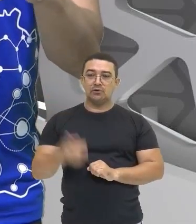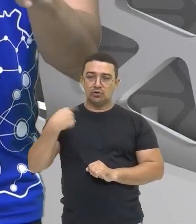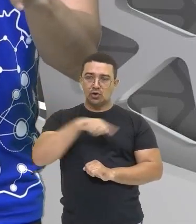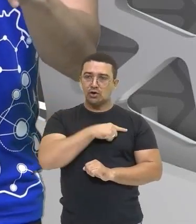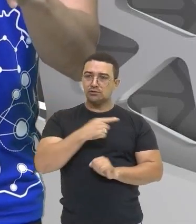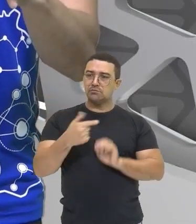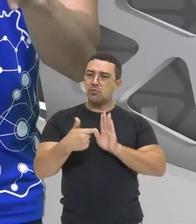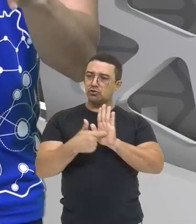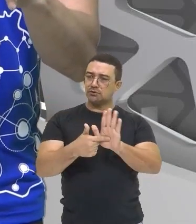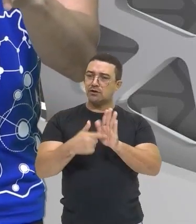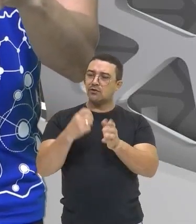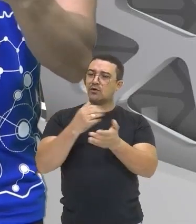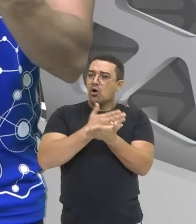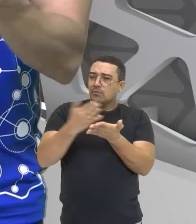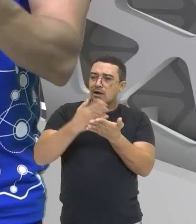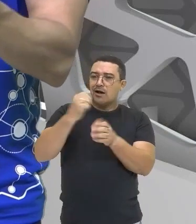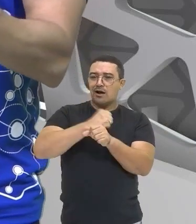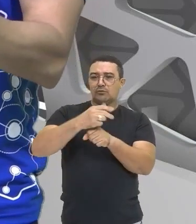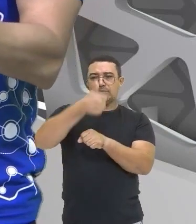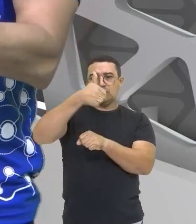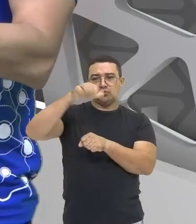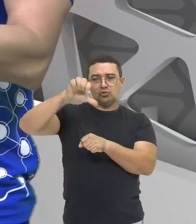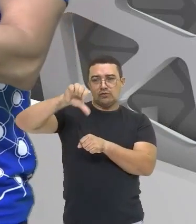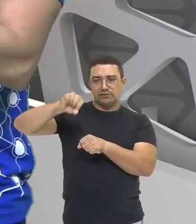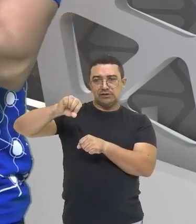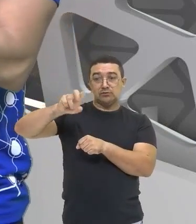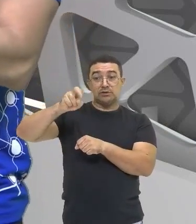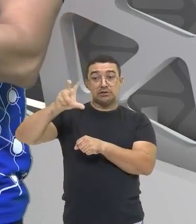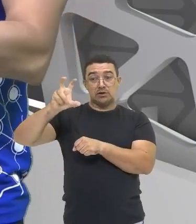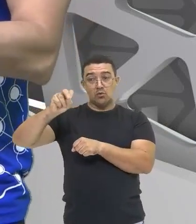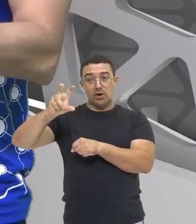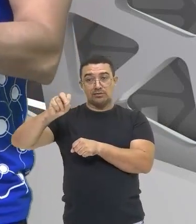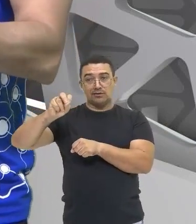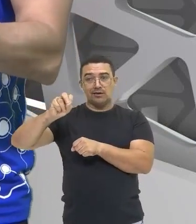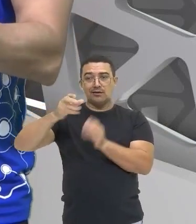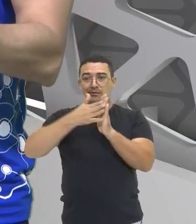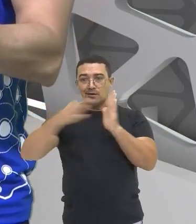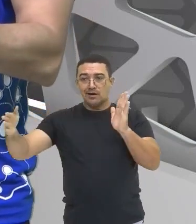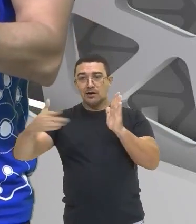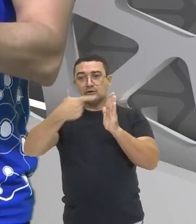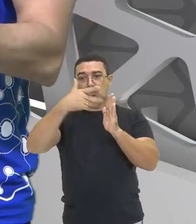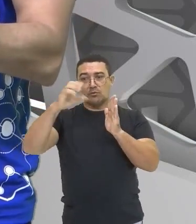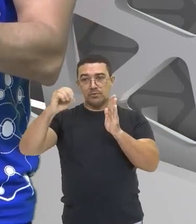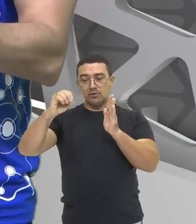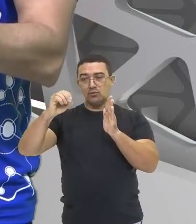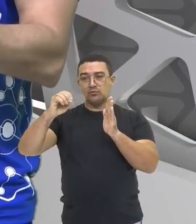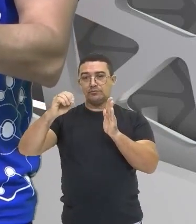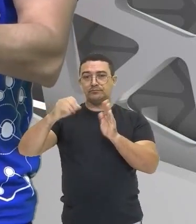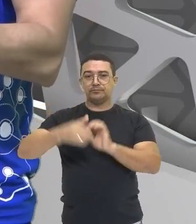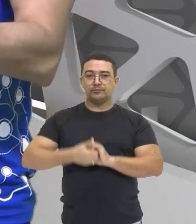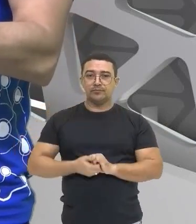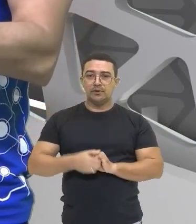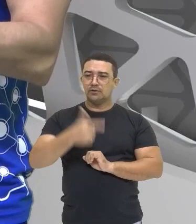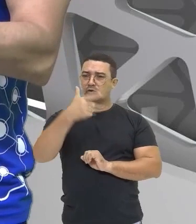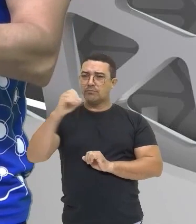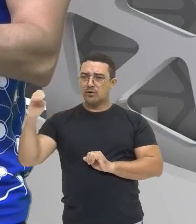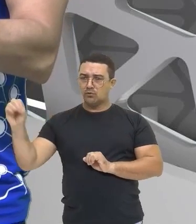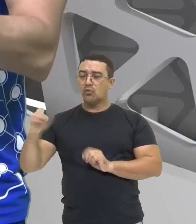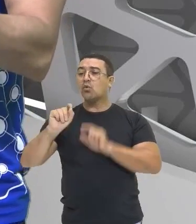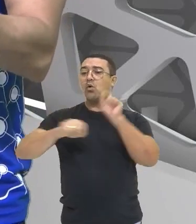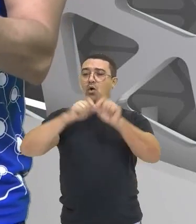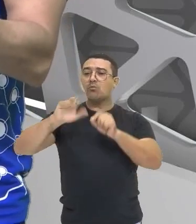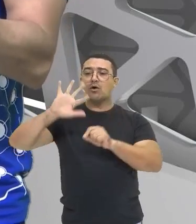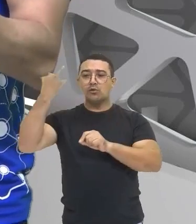pegando o ano de 1950, estamos indo até 2100. Como é que está se dando esse crescimento